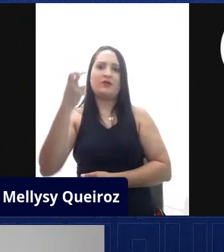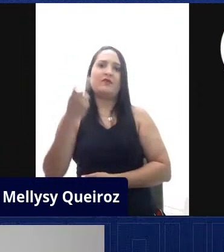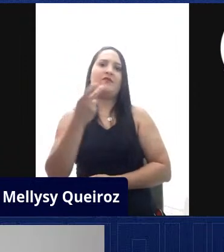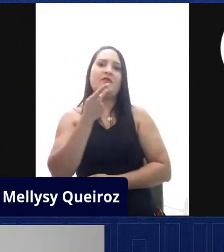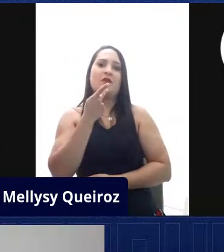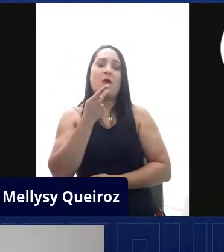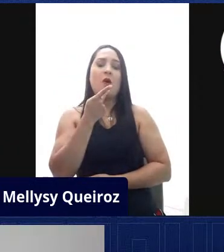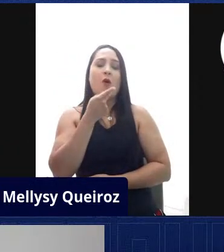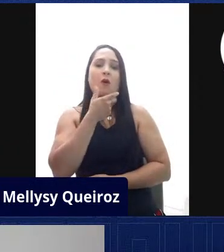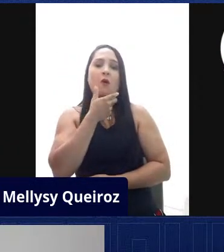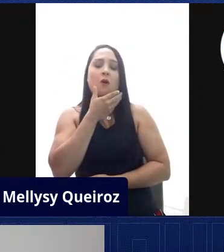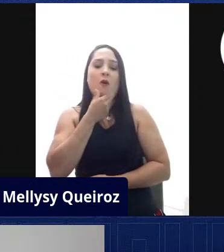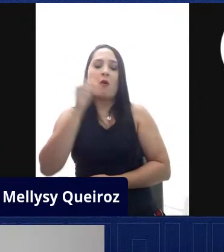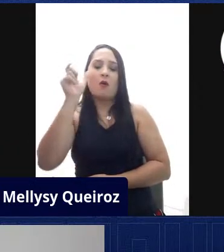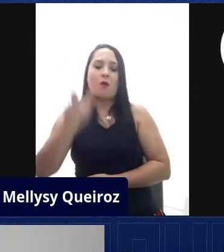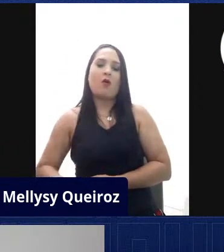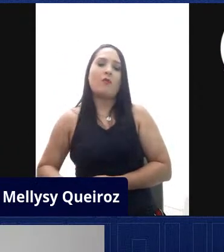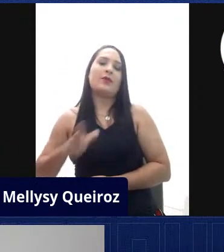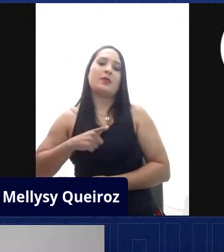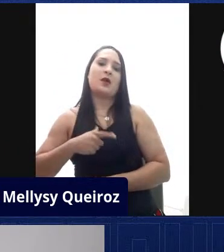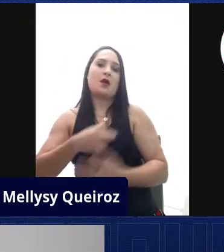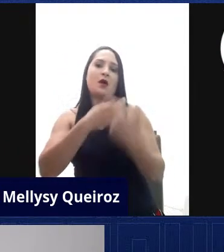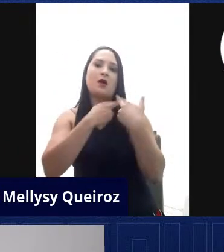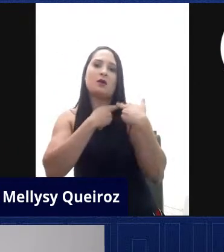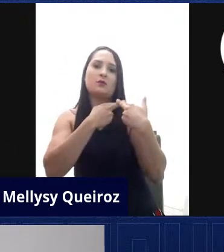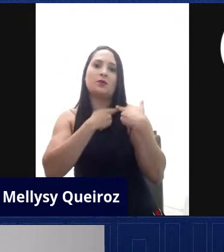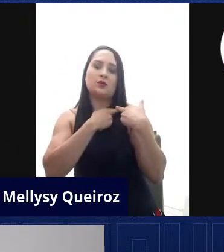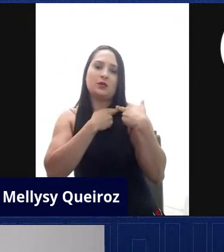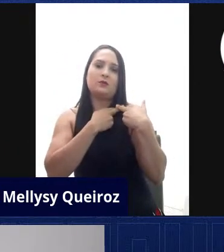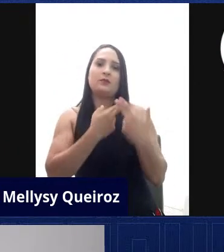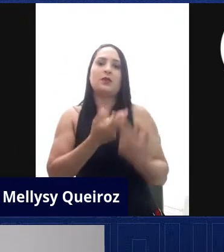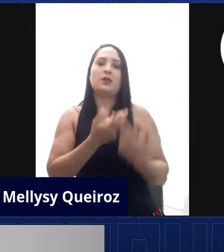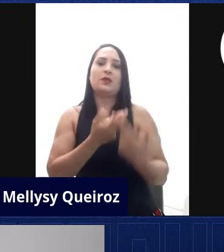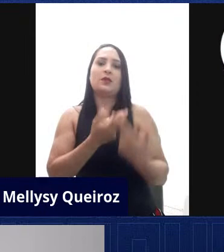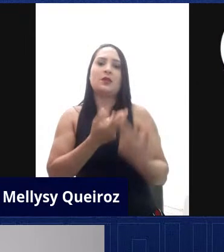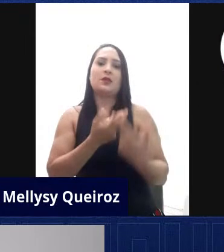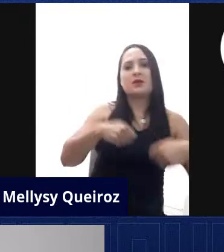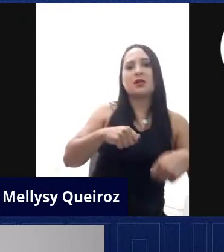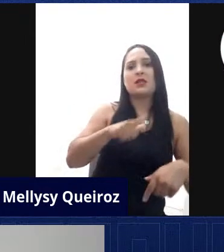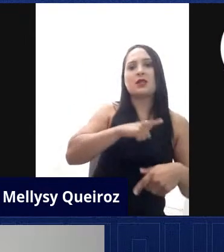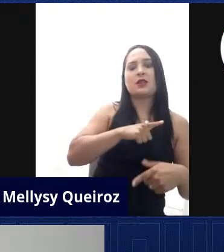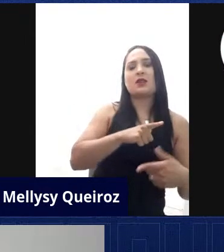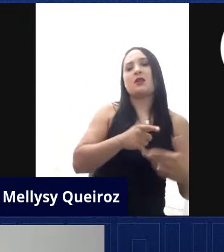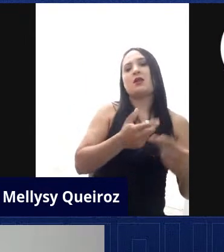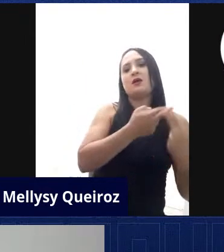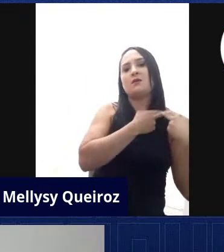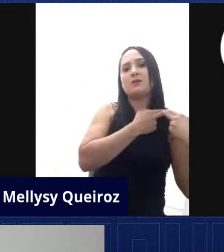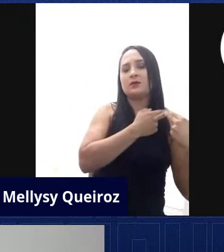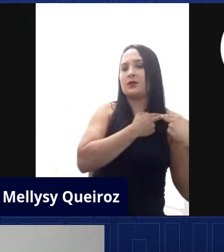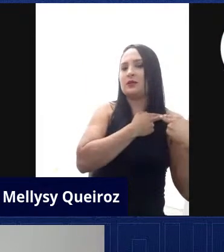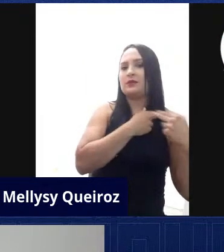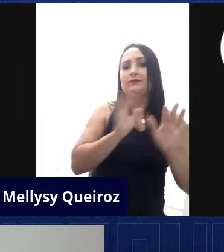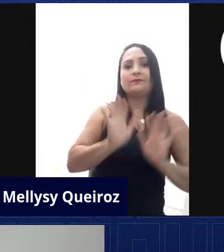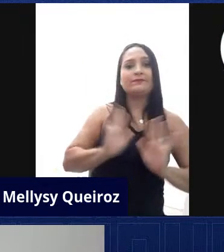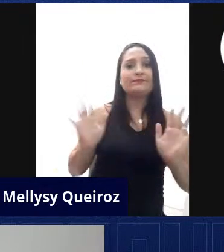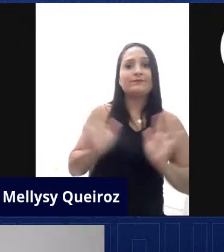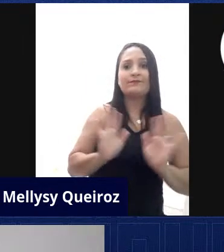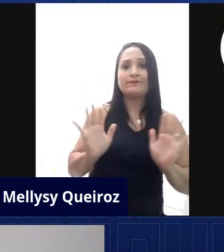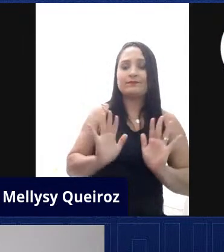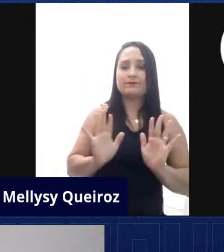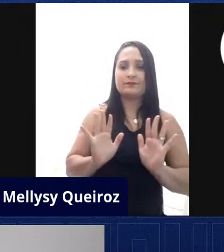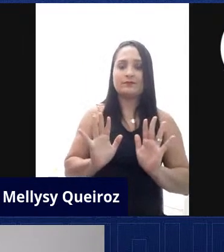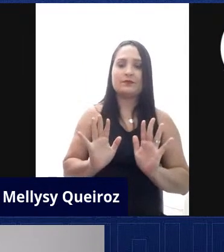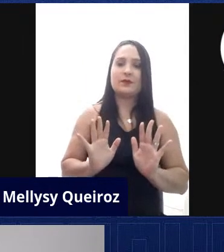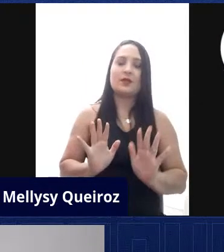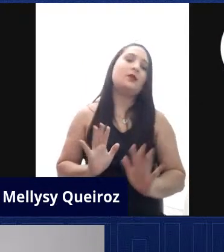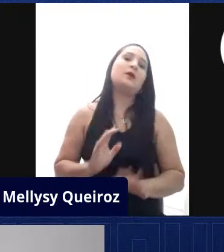papel, que mulher não tenha que ter o seu papel específico, que papel de homem e mulher é a mesma coisa, não é isso. O que acontece é que